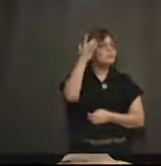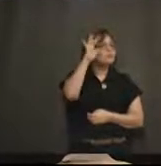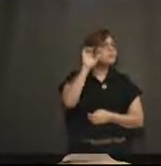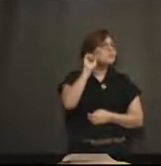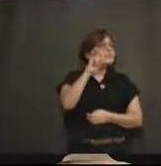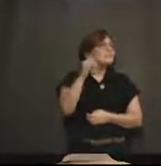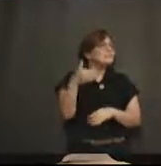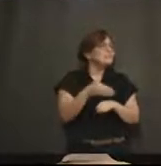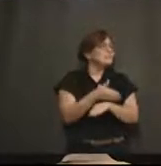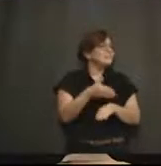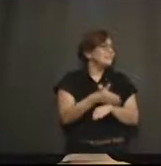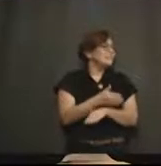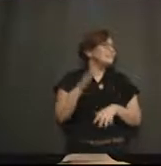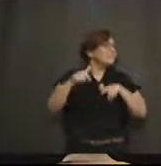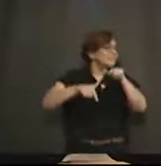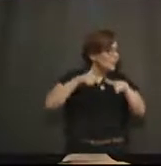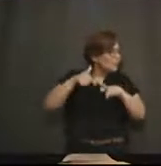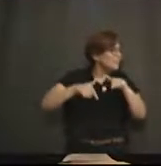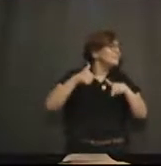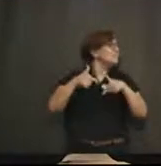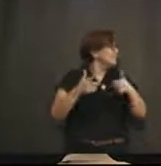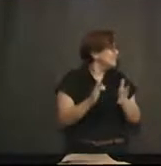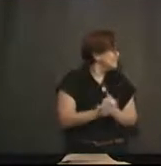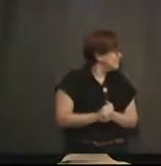Está trabalhando, para vocês verem.